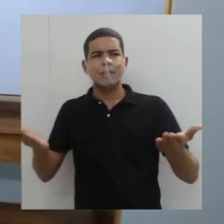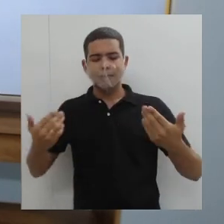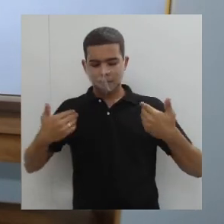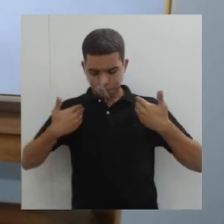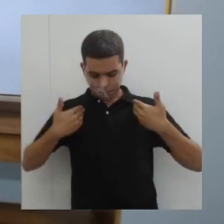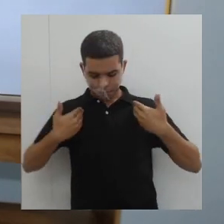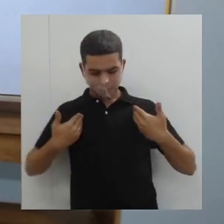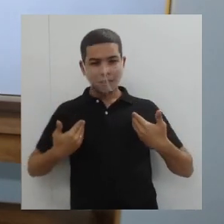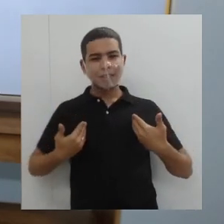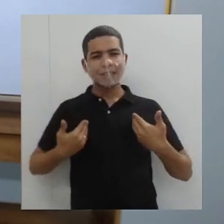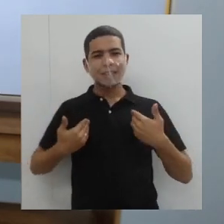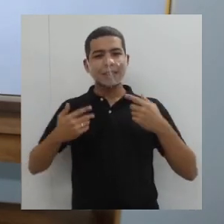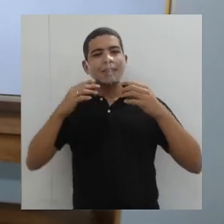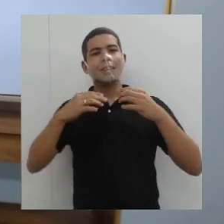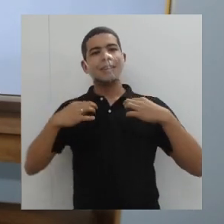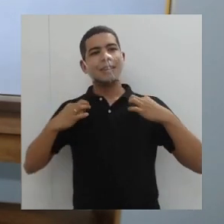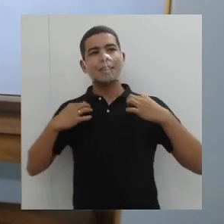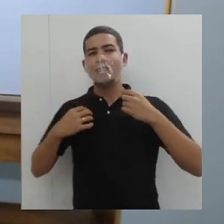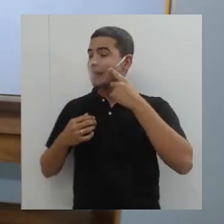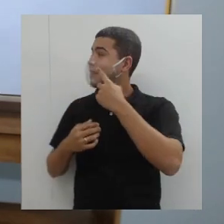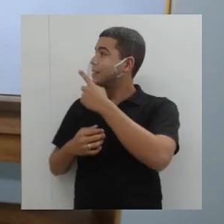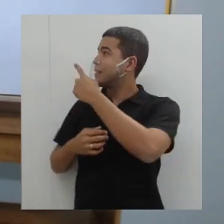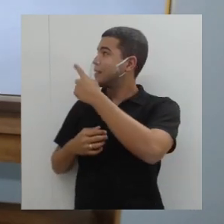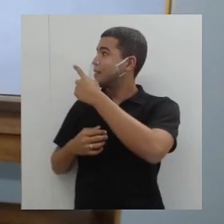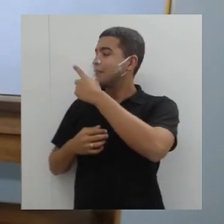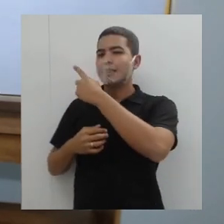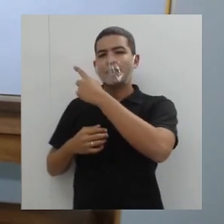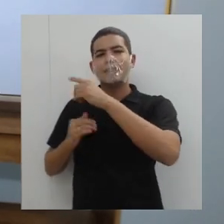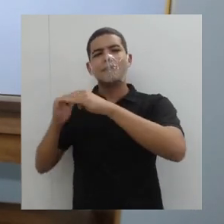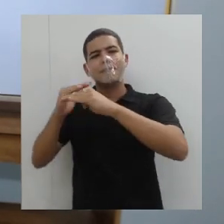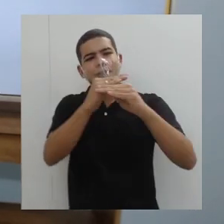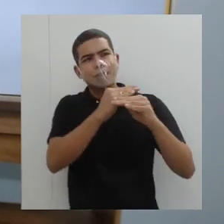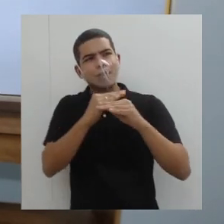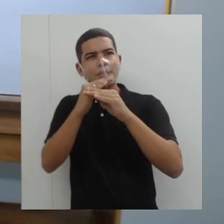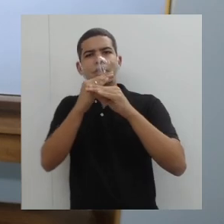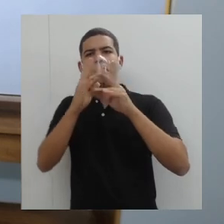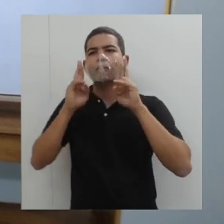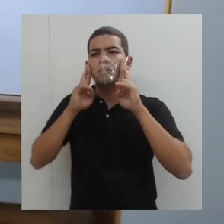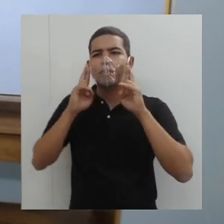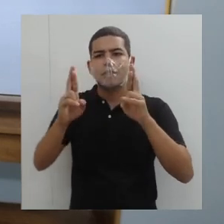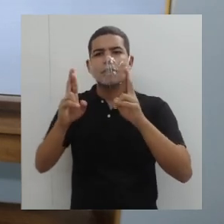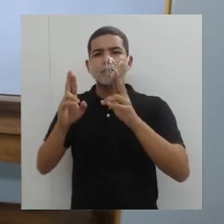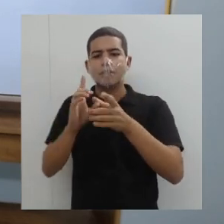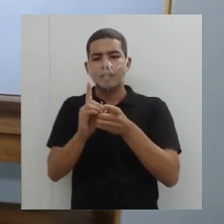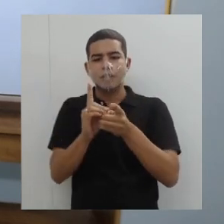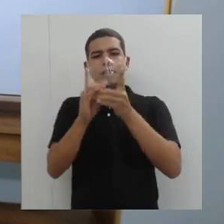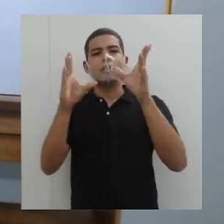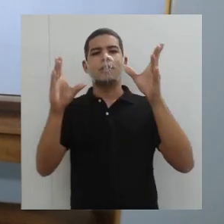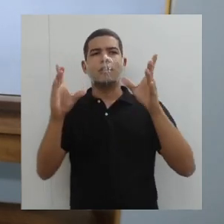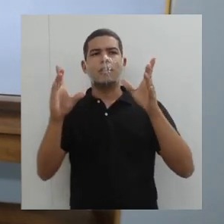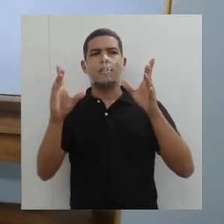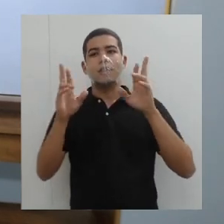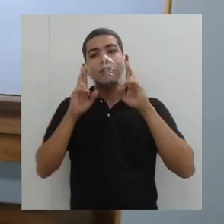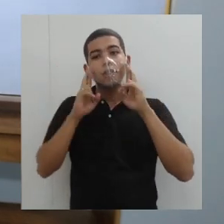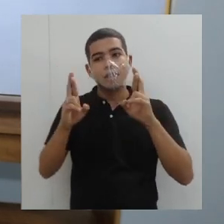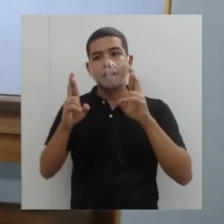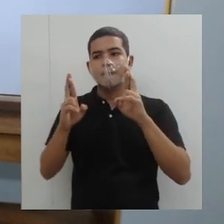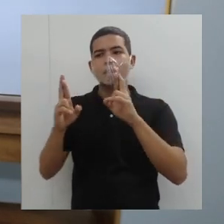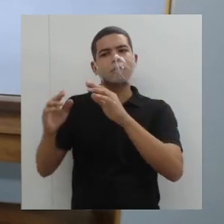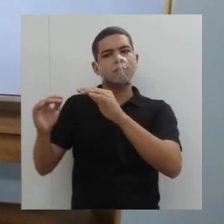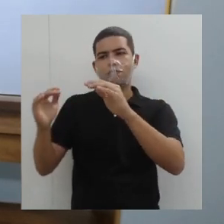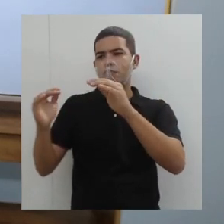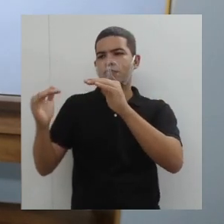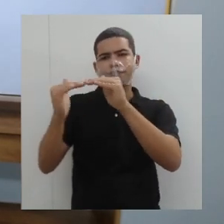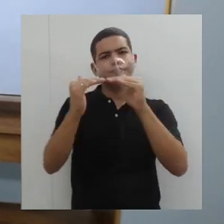venho falando aqui, ó, igualdade, respeito e democracia. Respeito ou é bom para todo mundo, ou então não é bom para ninguém, tá